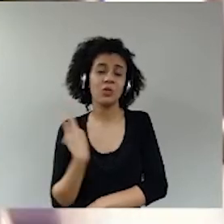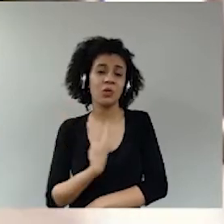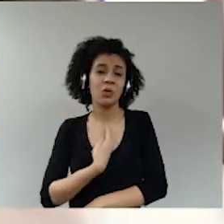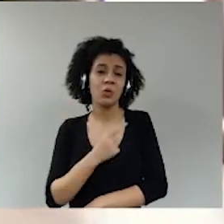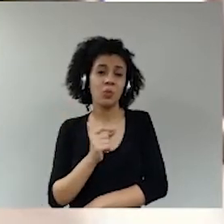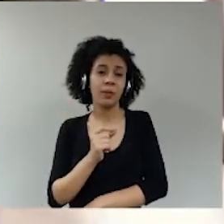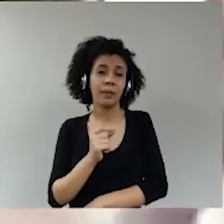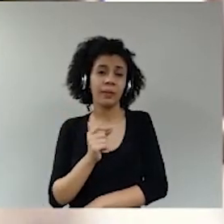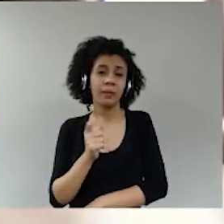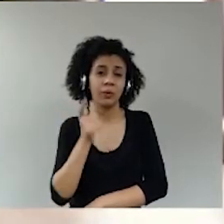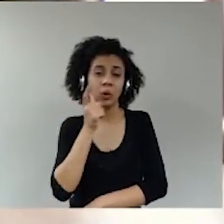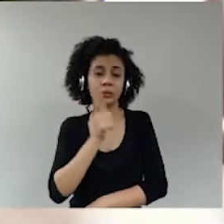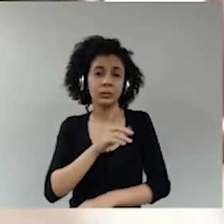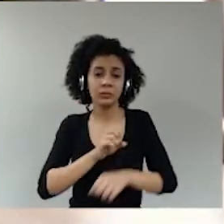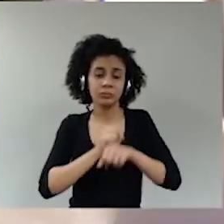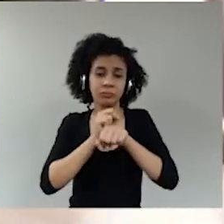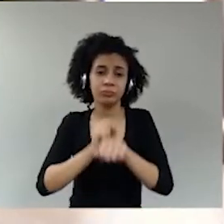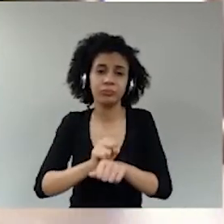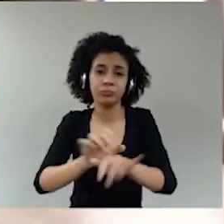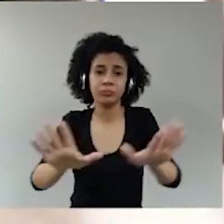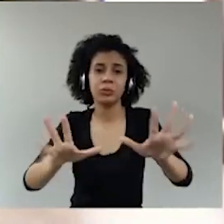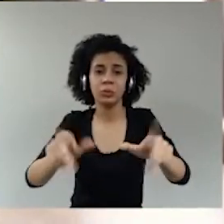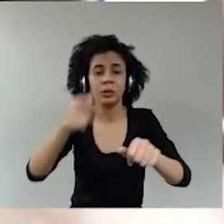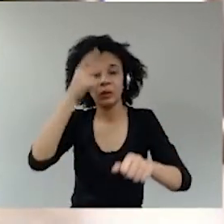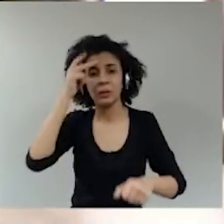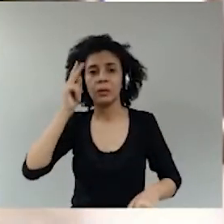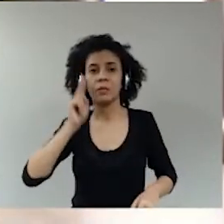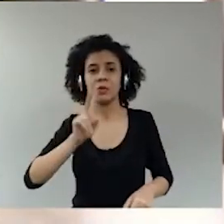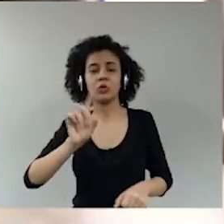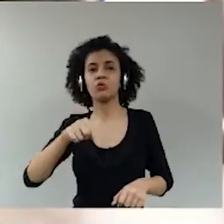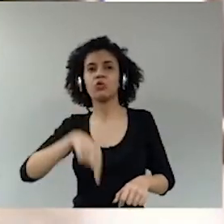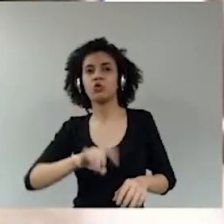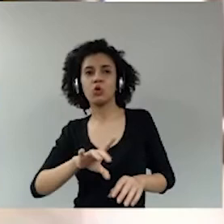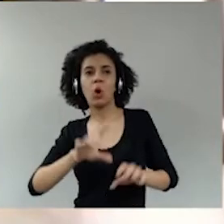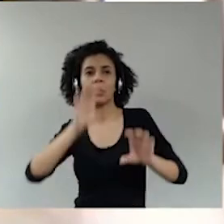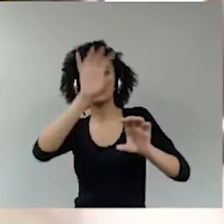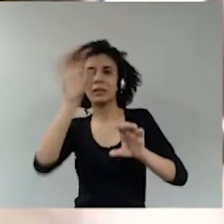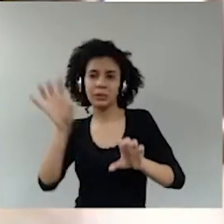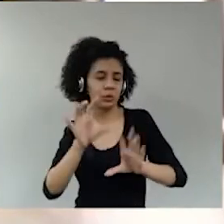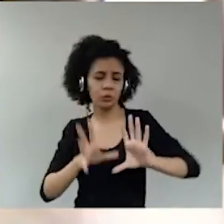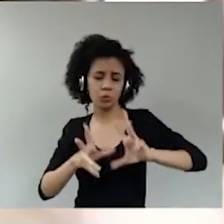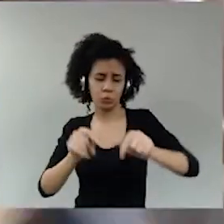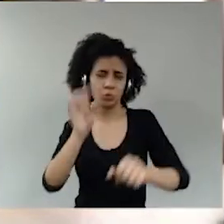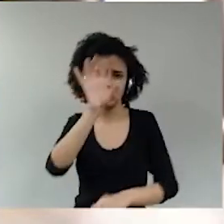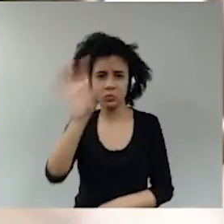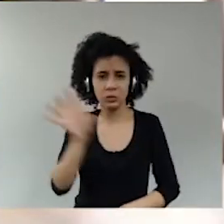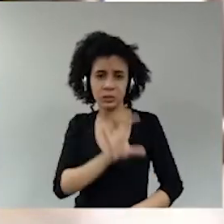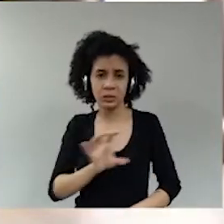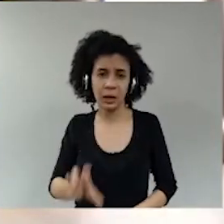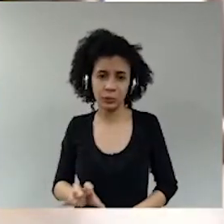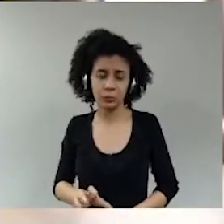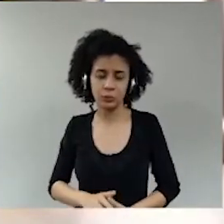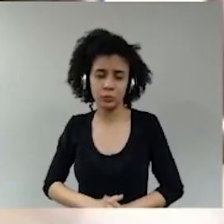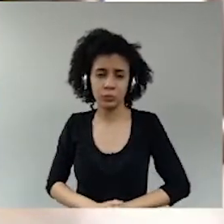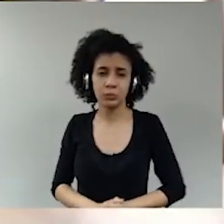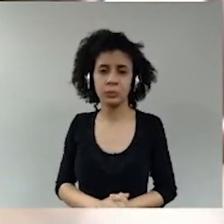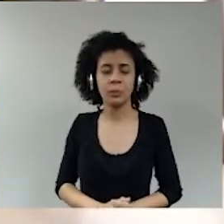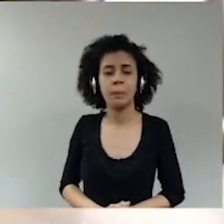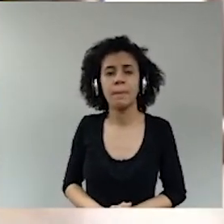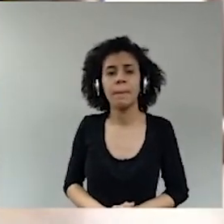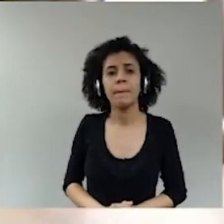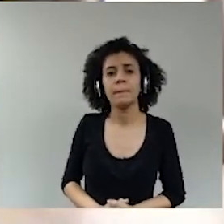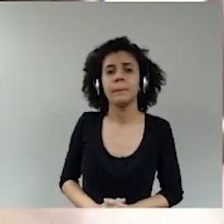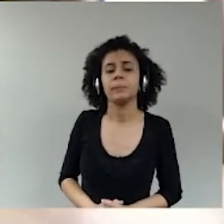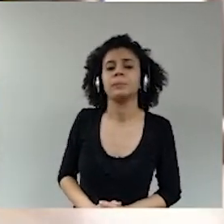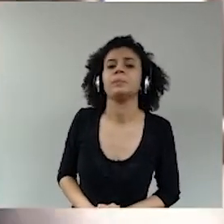e podendo levar o debate para todo mundo, não só aqui em Sergipe, não só Alagoas, não só Rondônia,